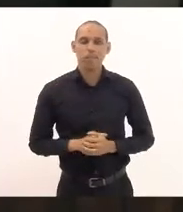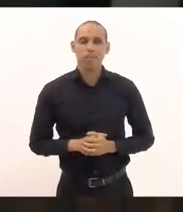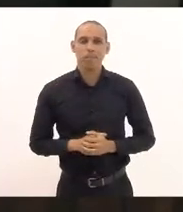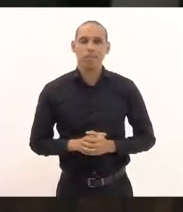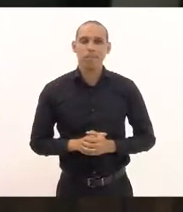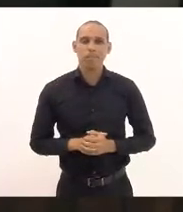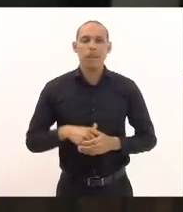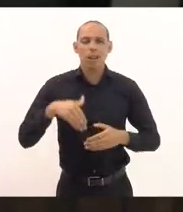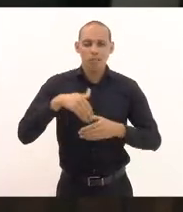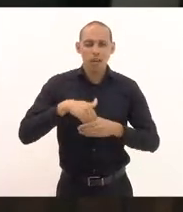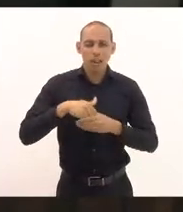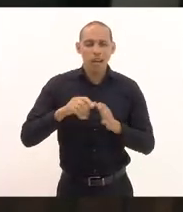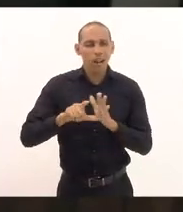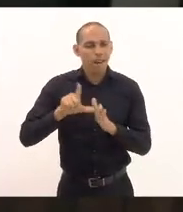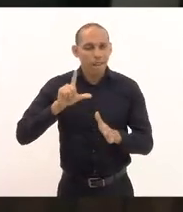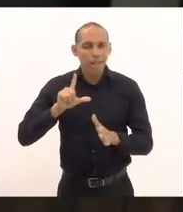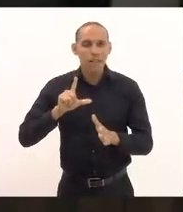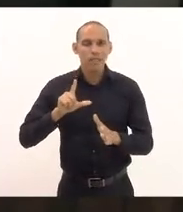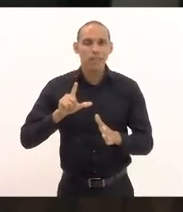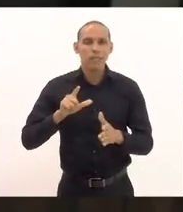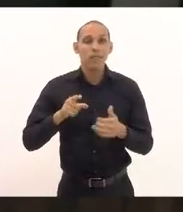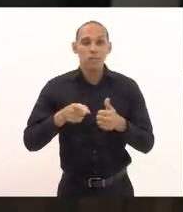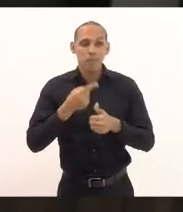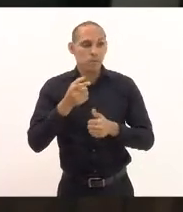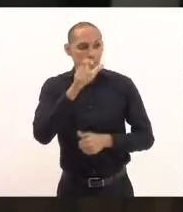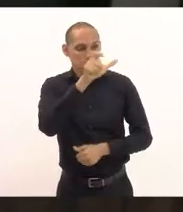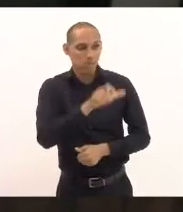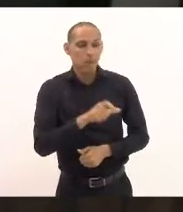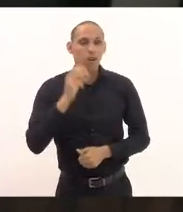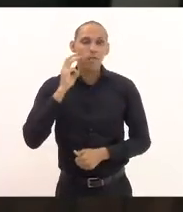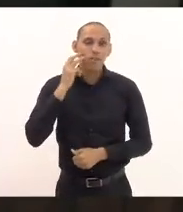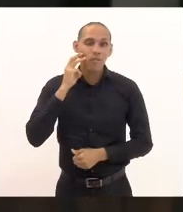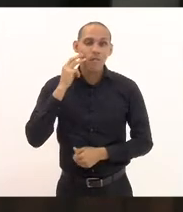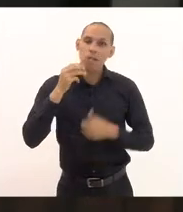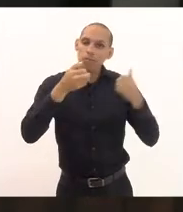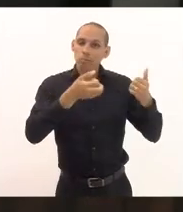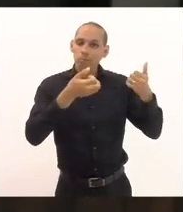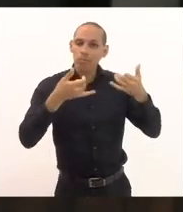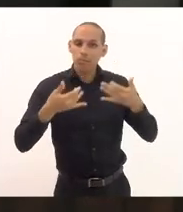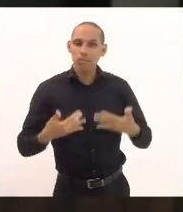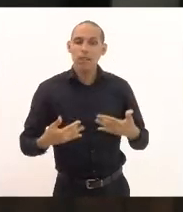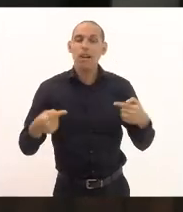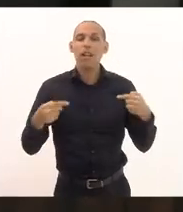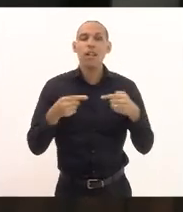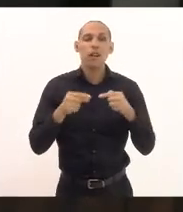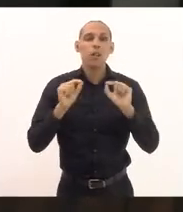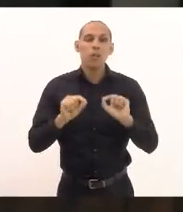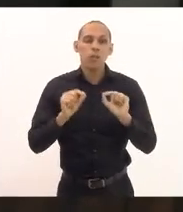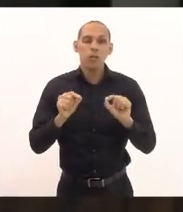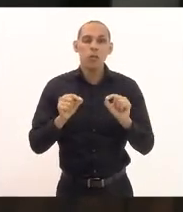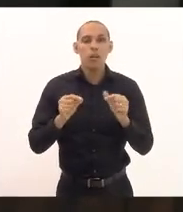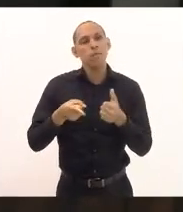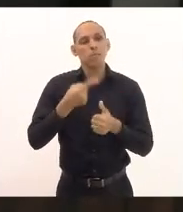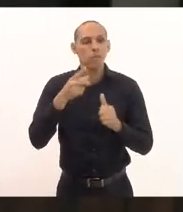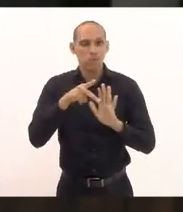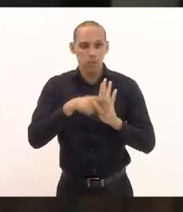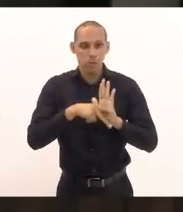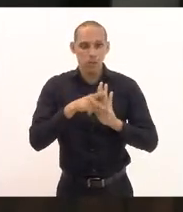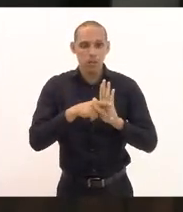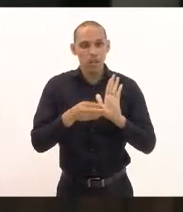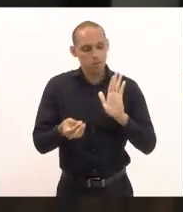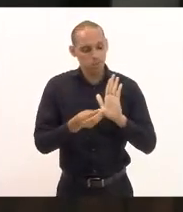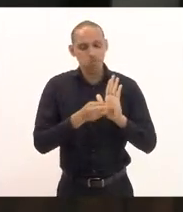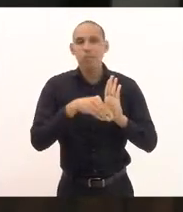irmos à votação, quero ouvir o deputado Valdeque em relação ao primeiro projeto da pauta de hoje,